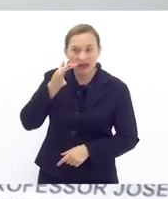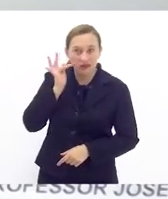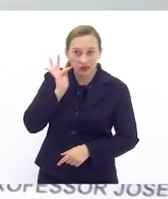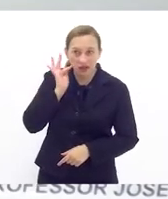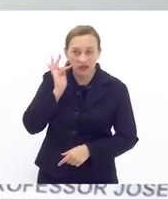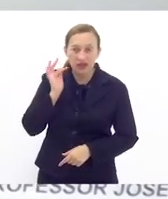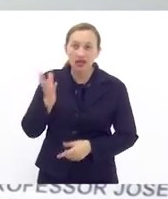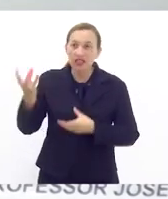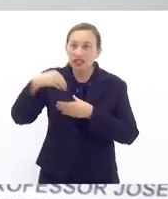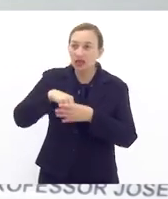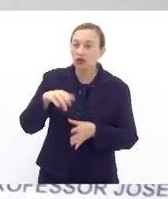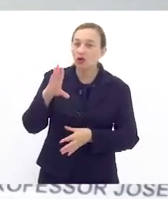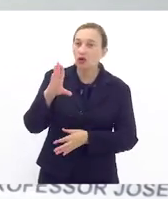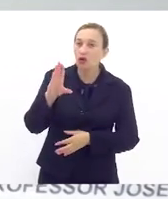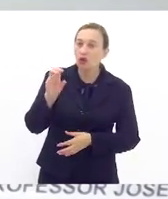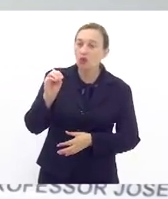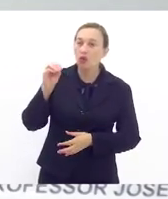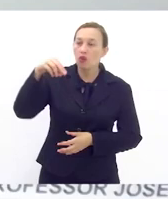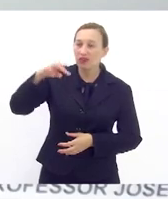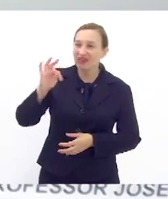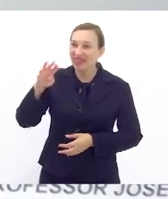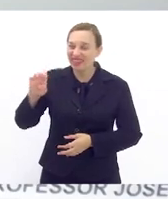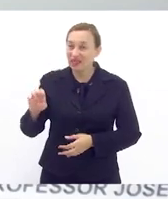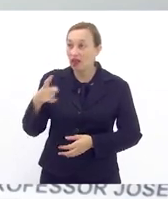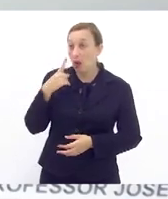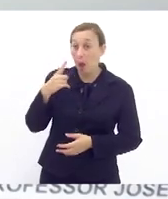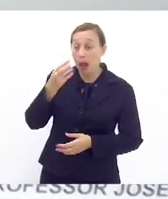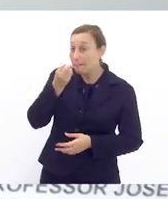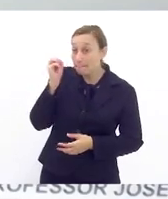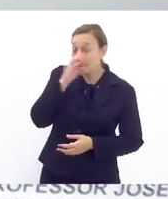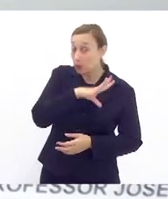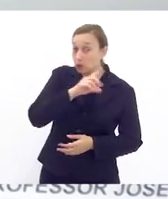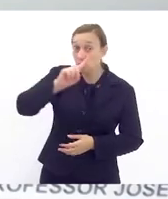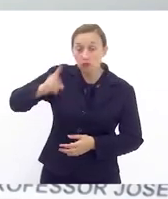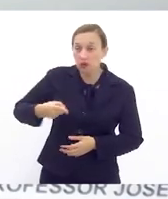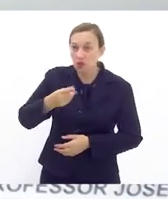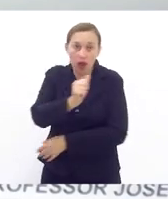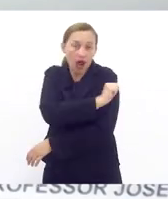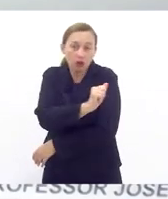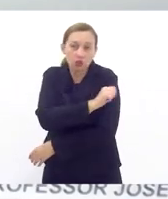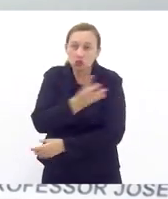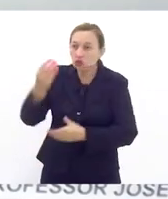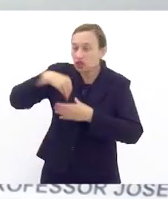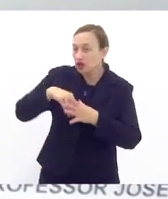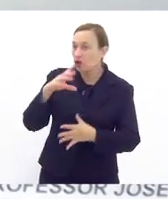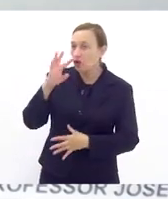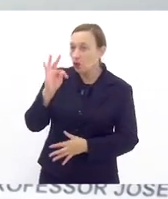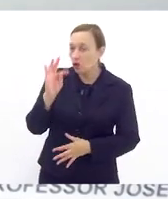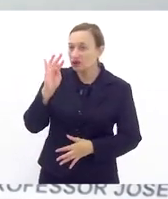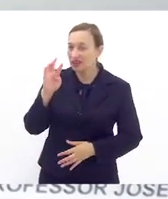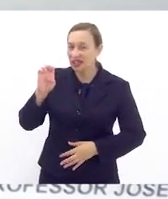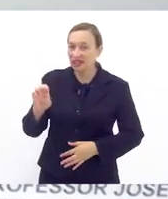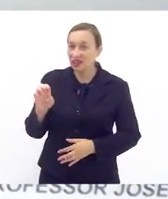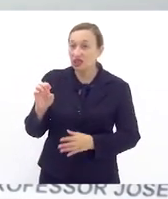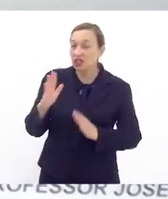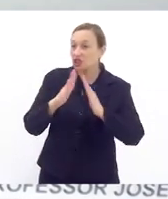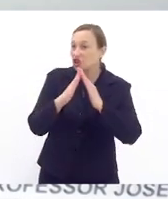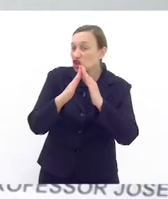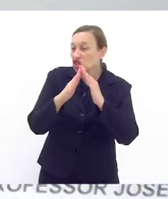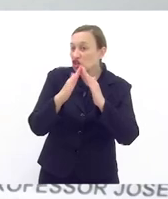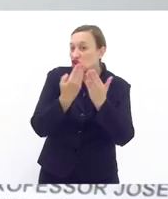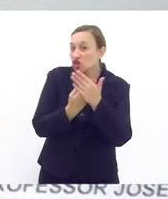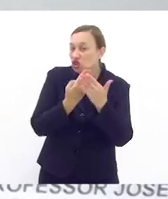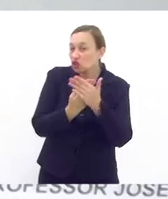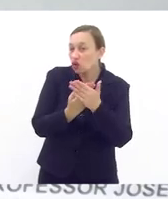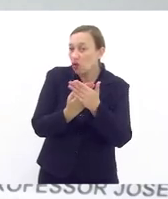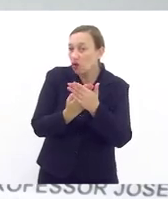um container que é um absurdo a gente tem mil alunos dentro não container e escolas caindo aos Passos dentro